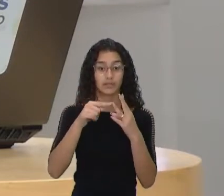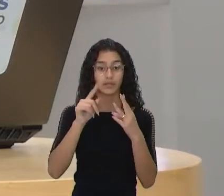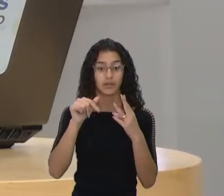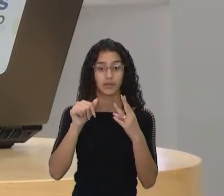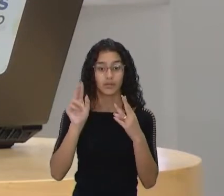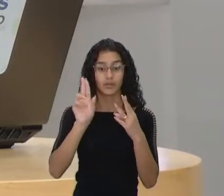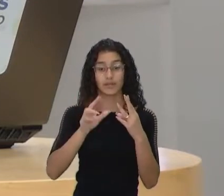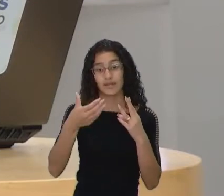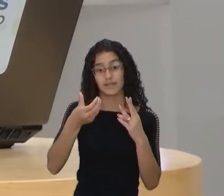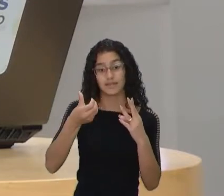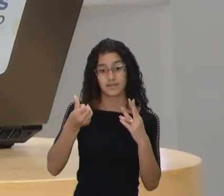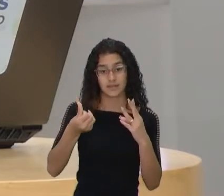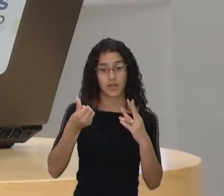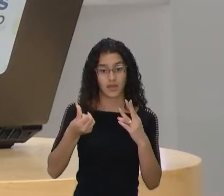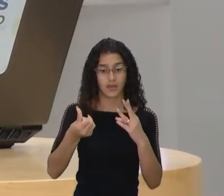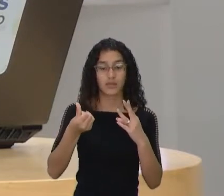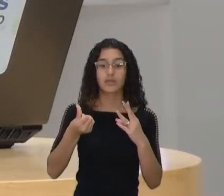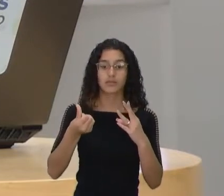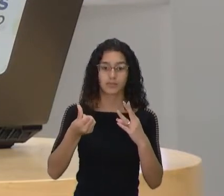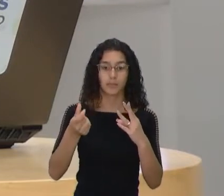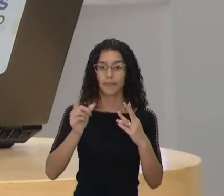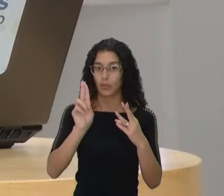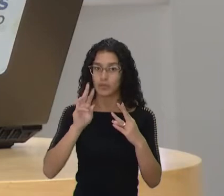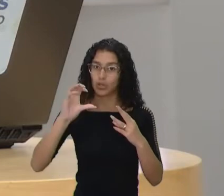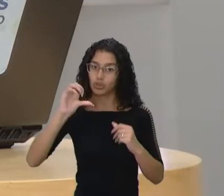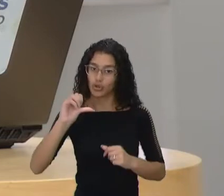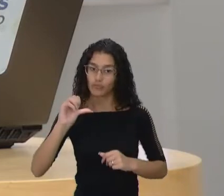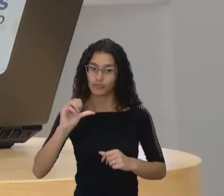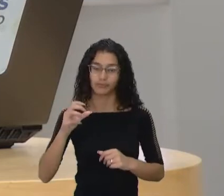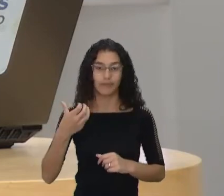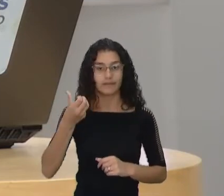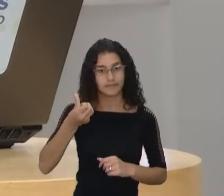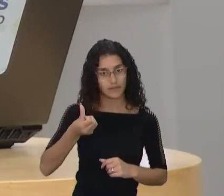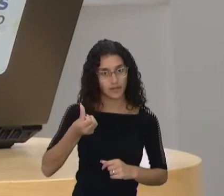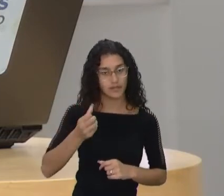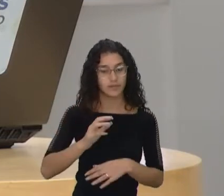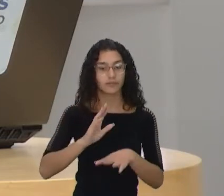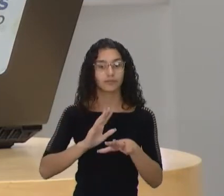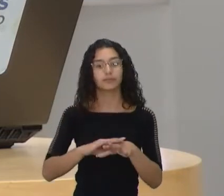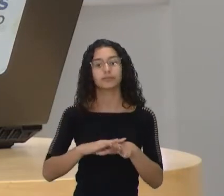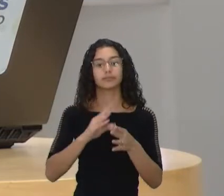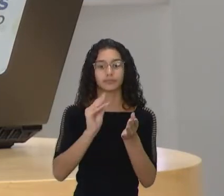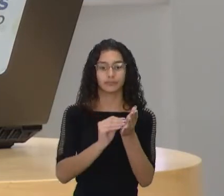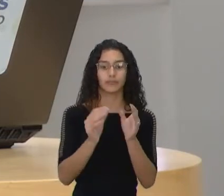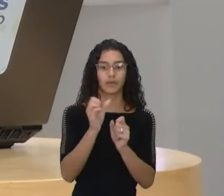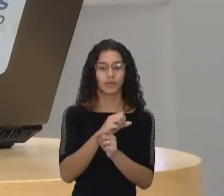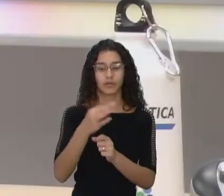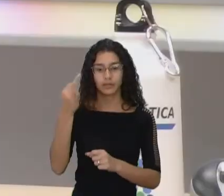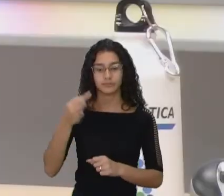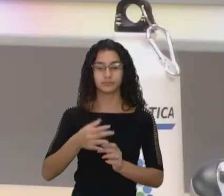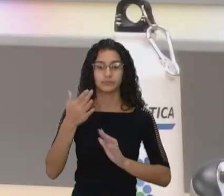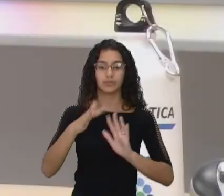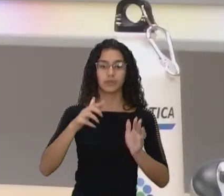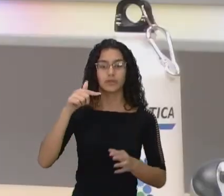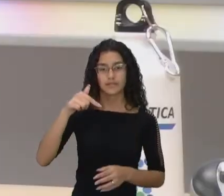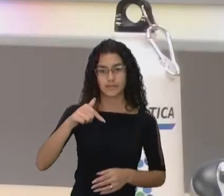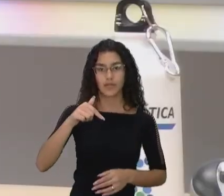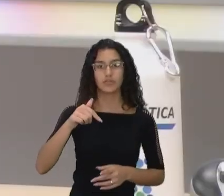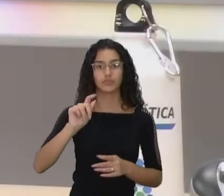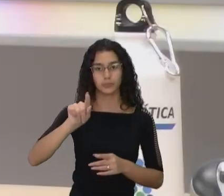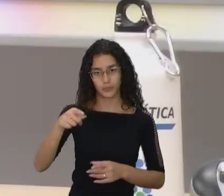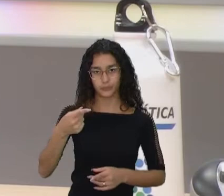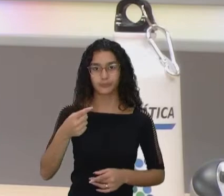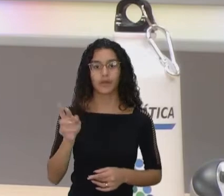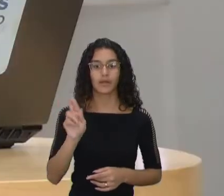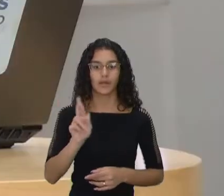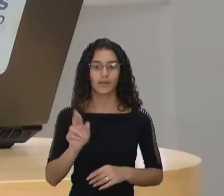usei 6 unidades em vez de só. 9, né? Não usei 9. Então, façam aí as contas certinhas. Então, mais ou menos 7 mil é um pouquinho.